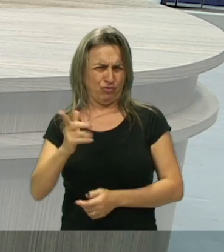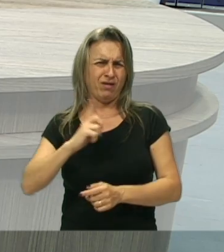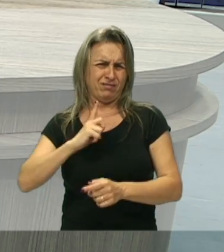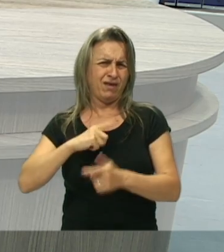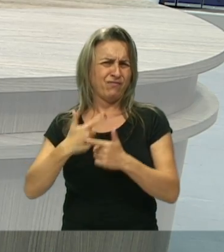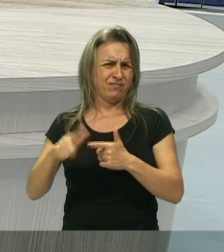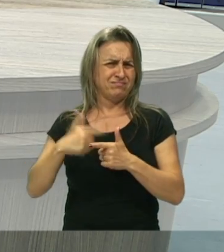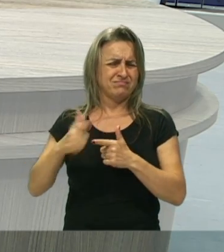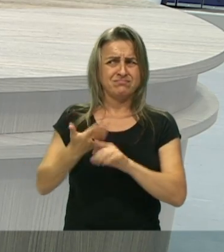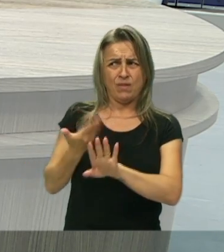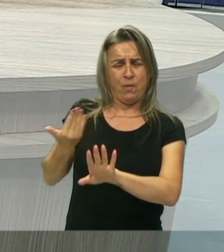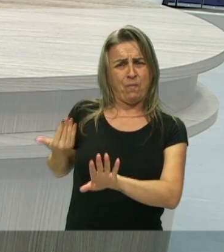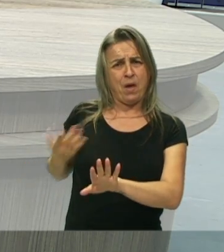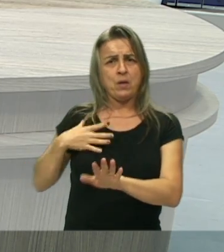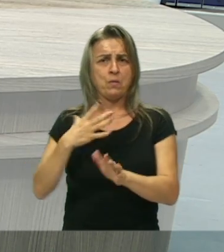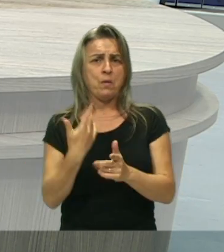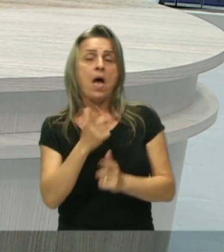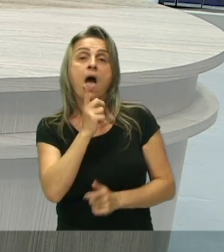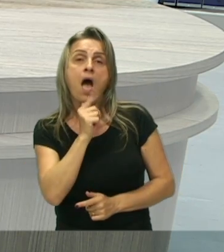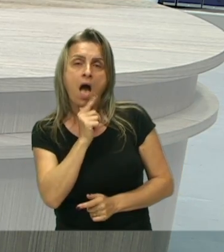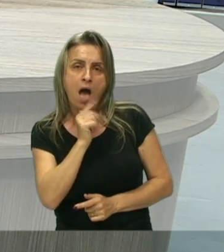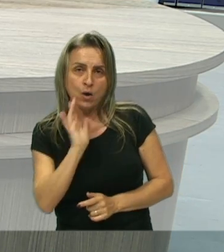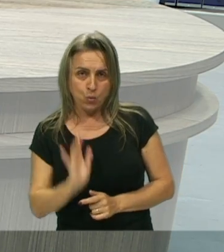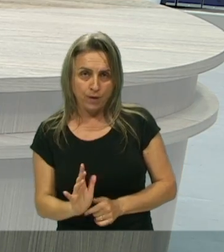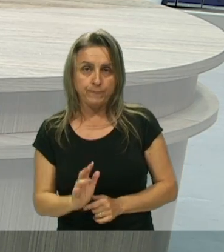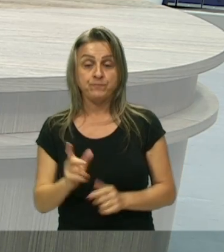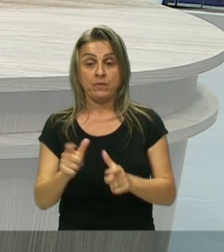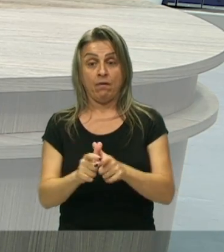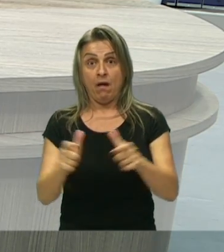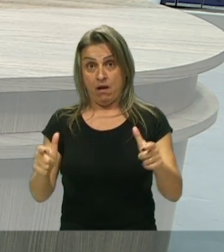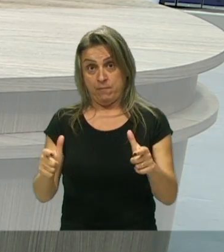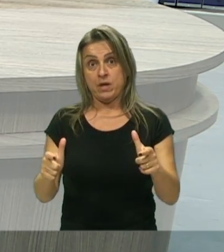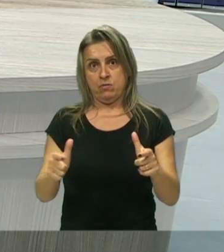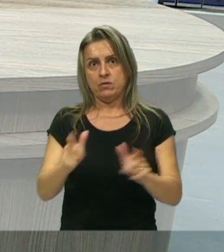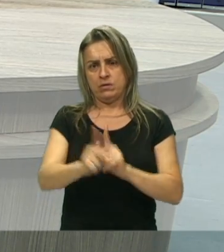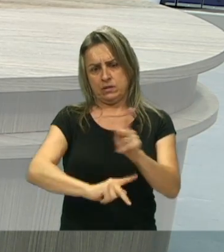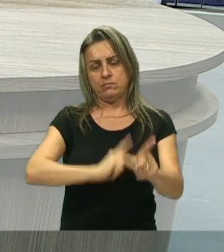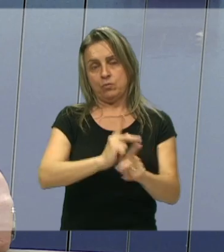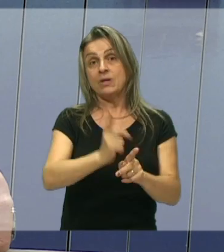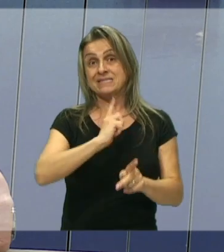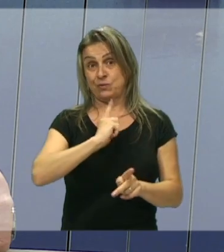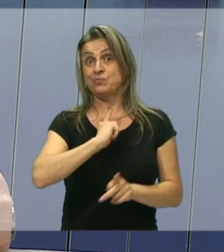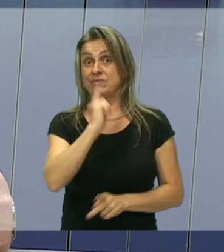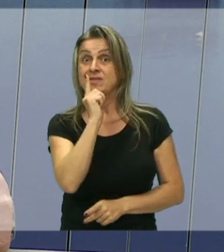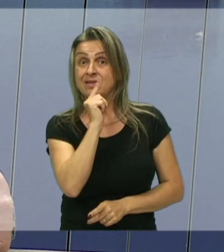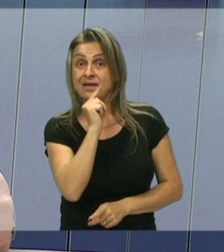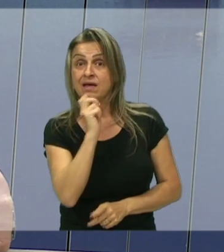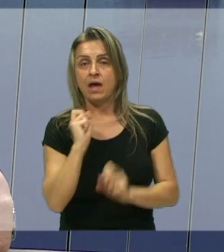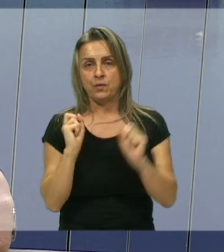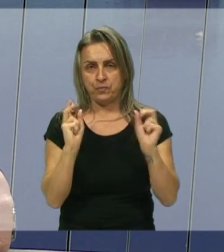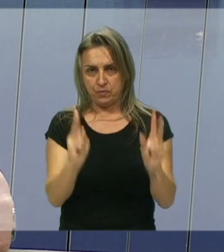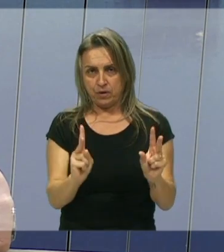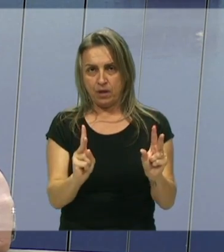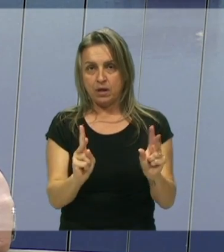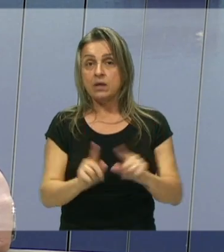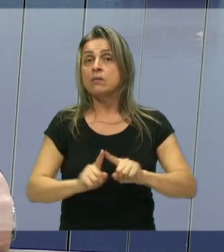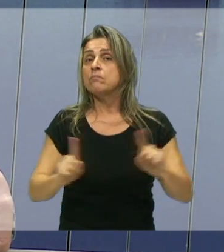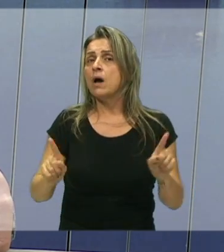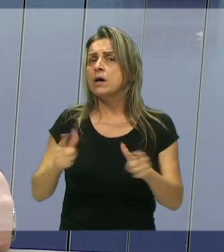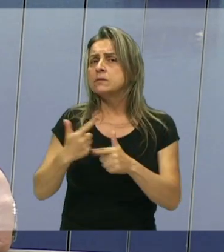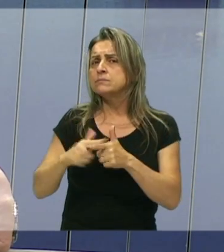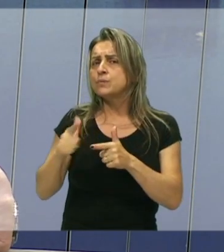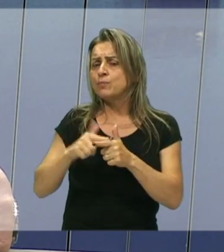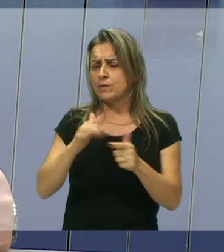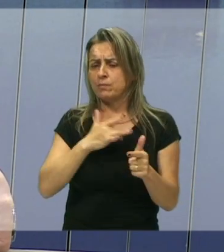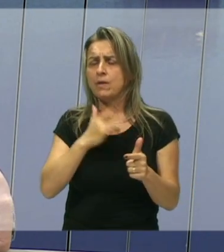a grande maioria da população é abastecida por uma rede de água. E esse problema da água